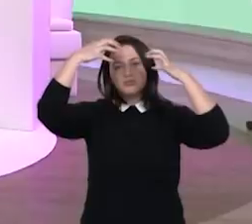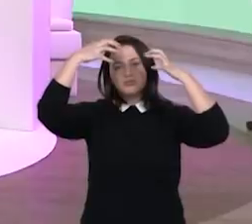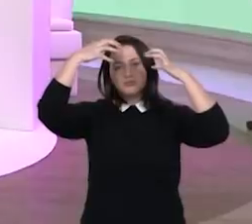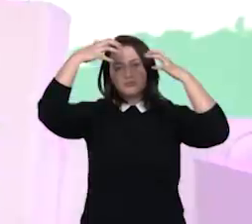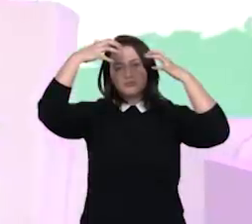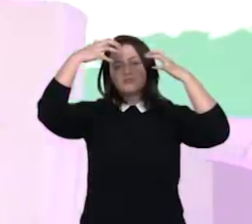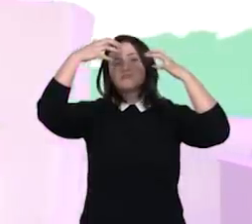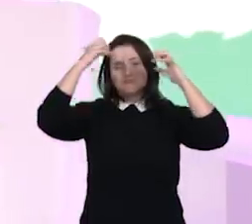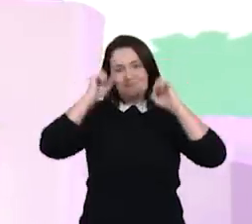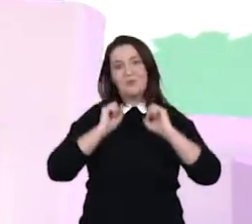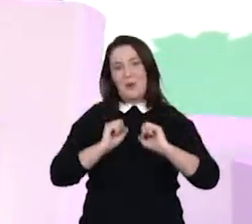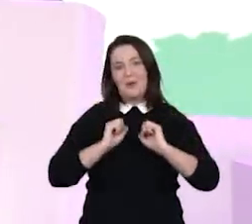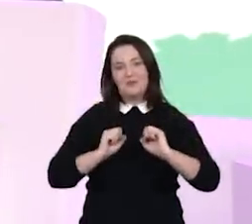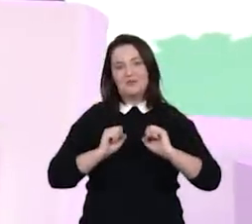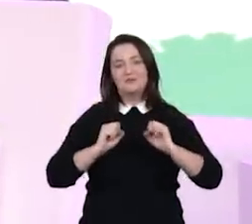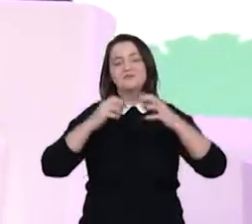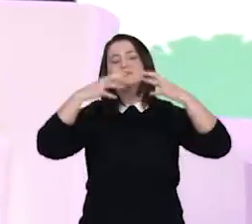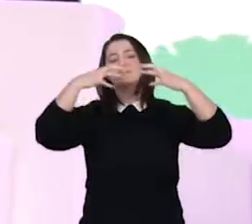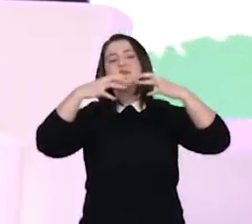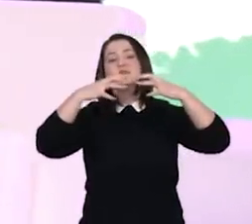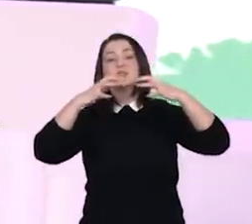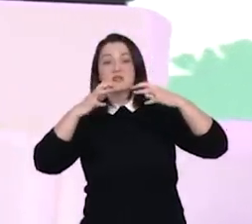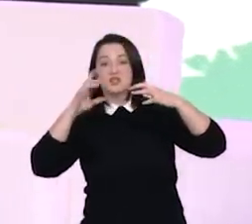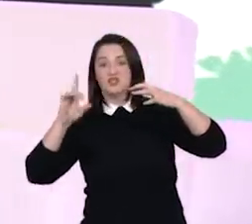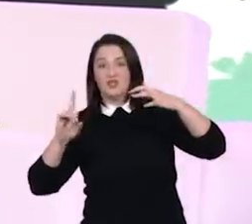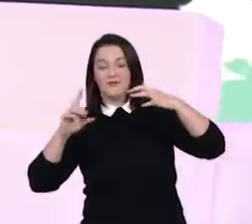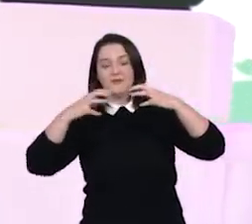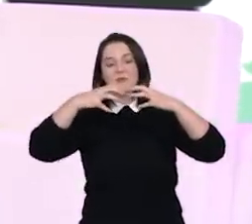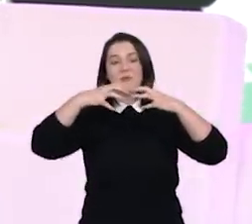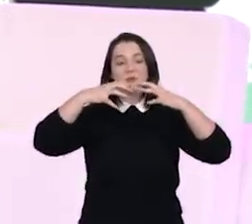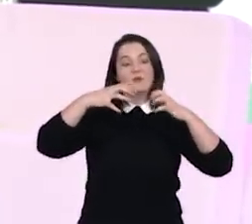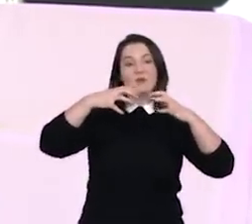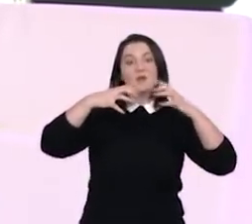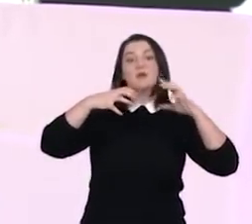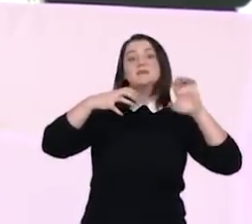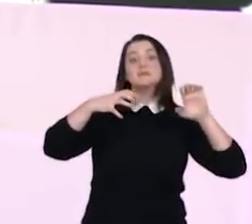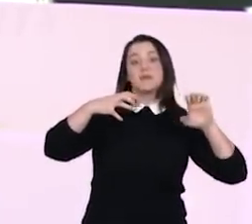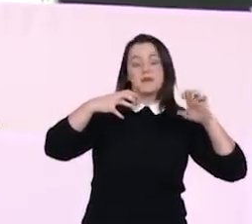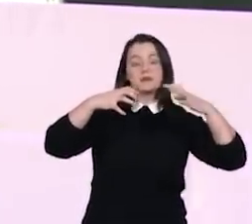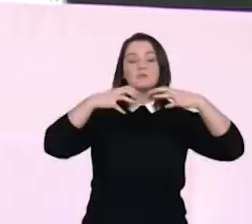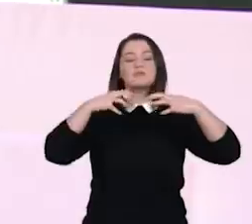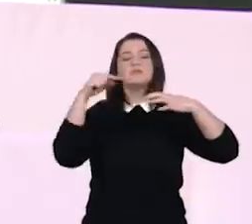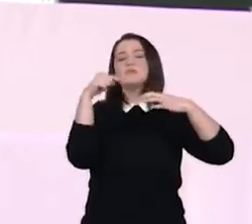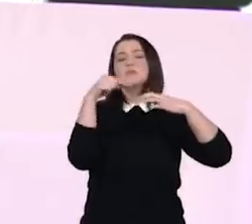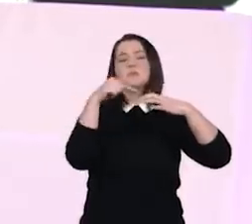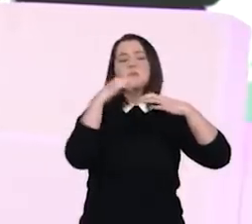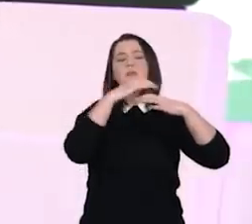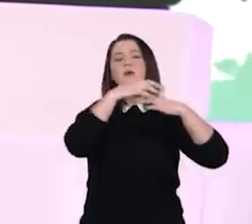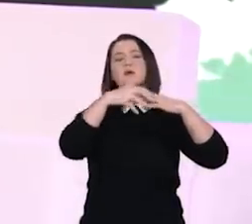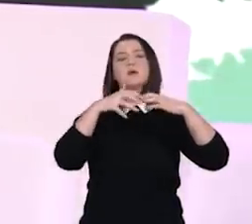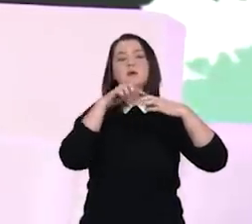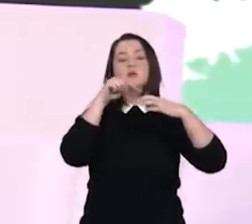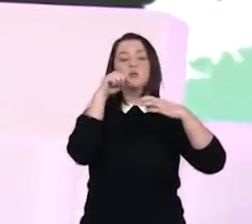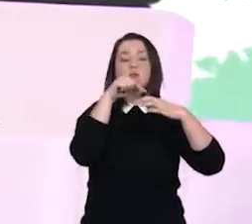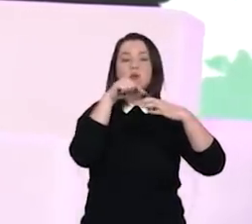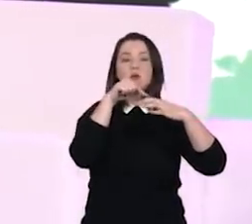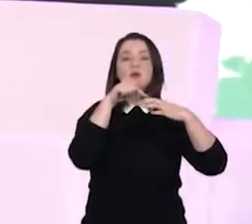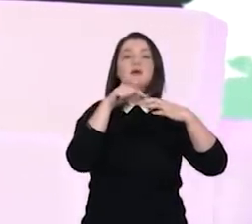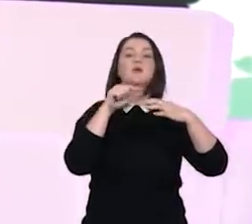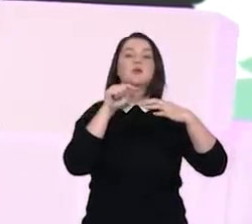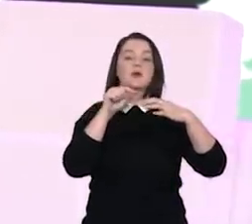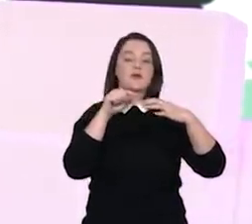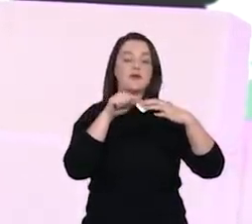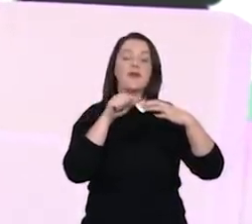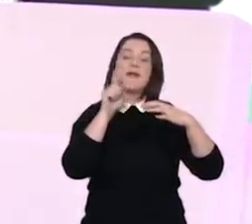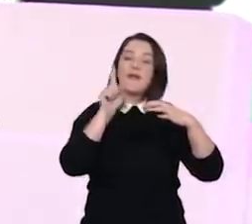explicar isso? O hipocampo esquerdo, ele está envolvido, esta estrutura em geral está envolvida com